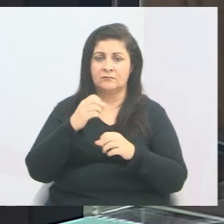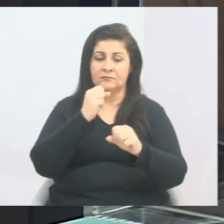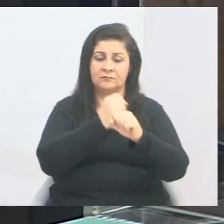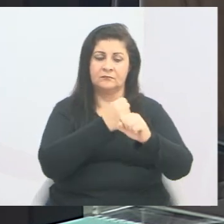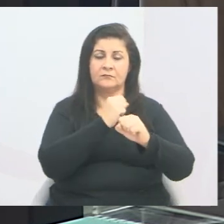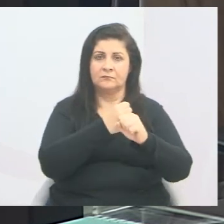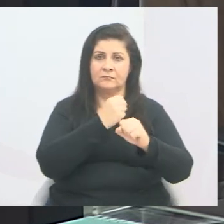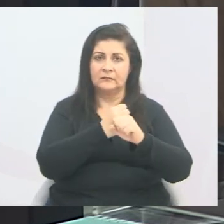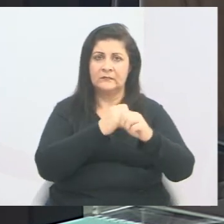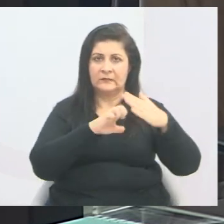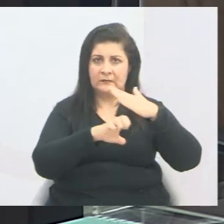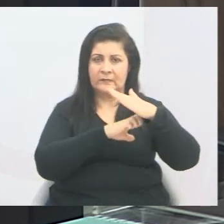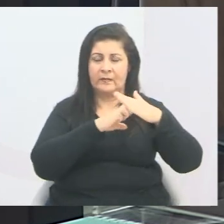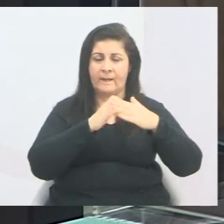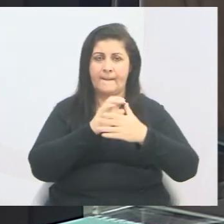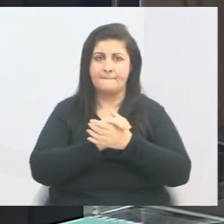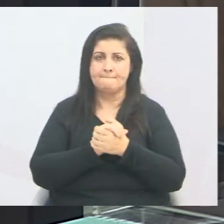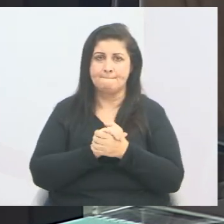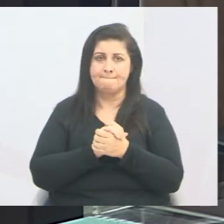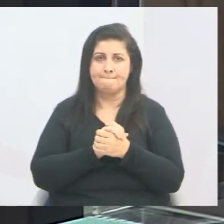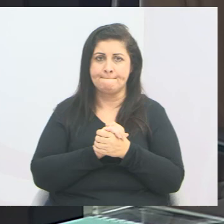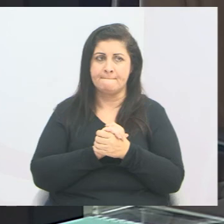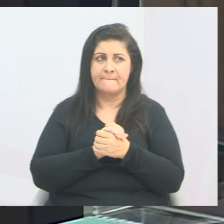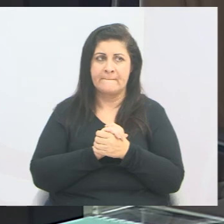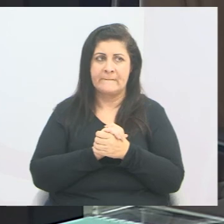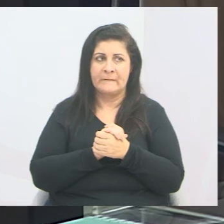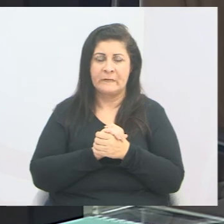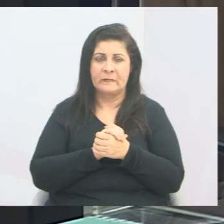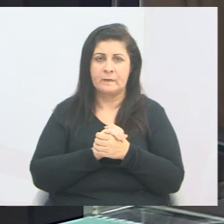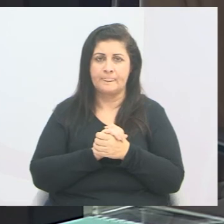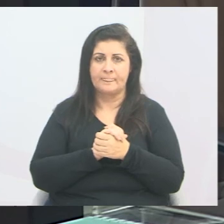construtora Galvão, que